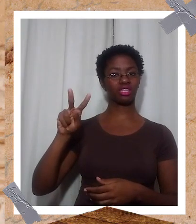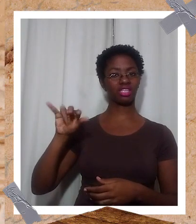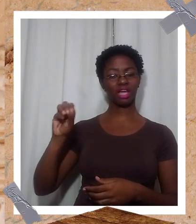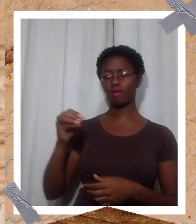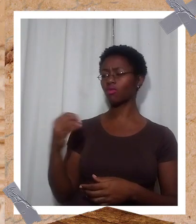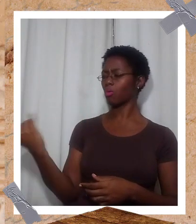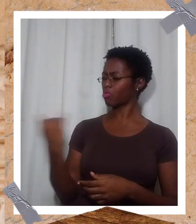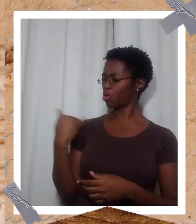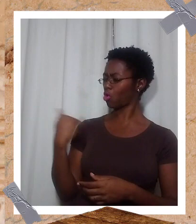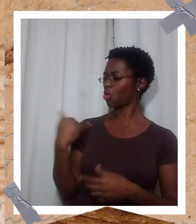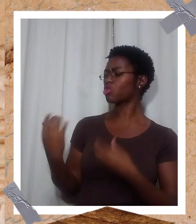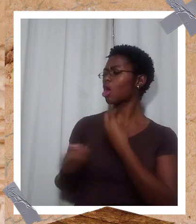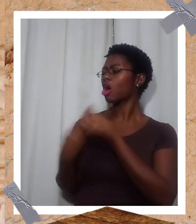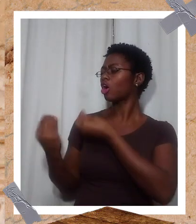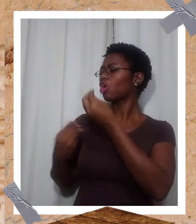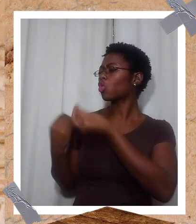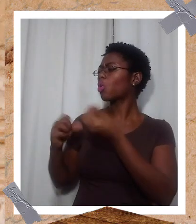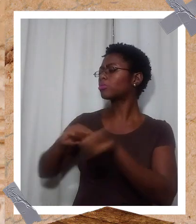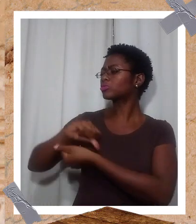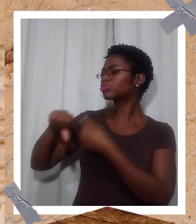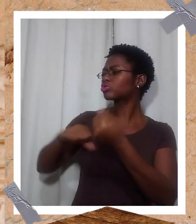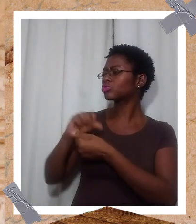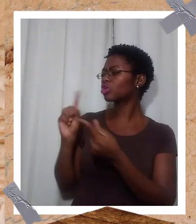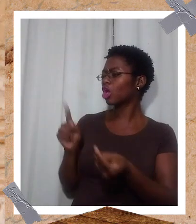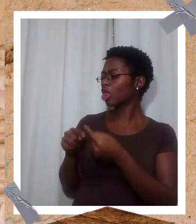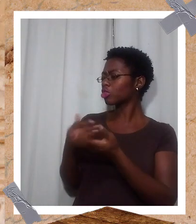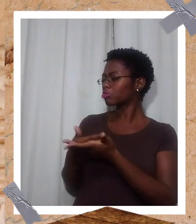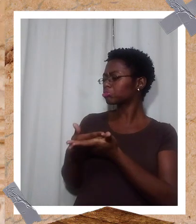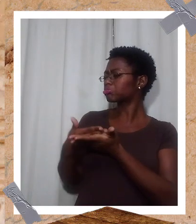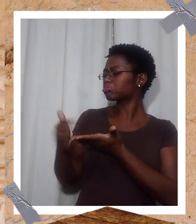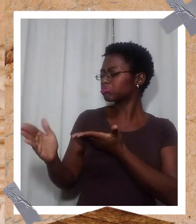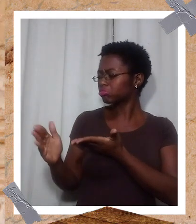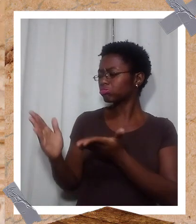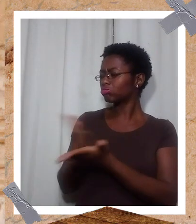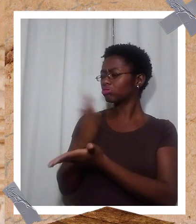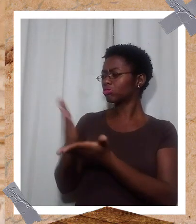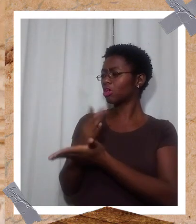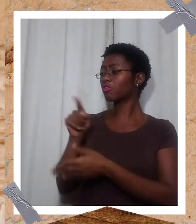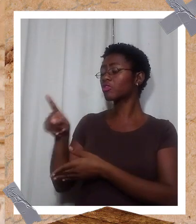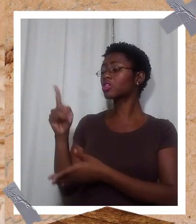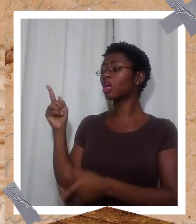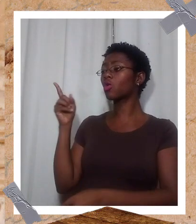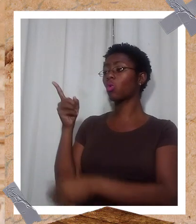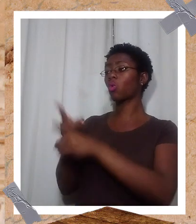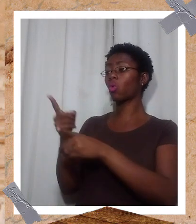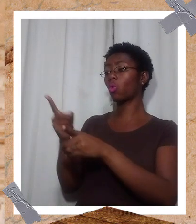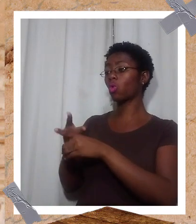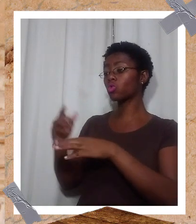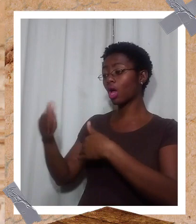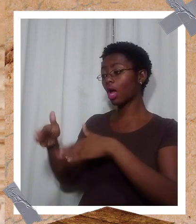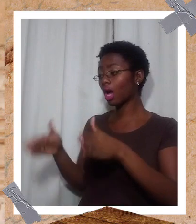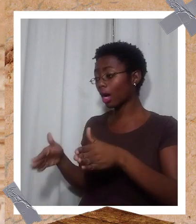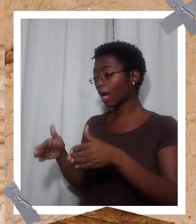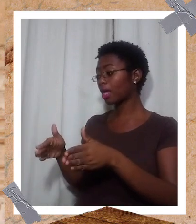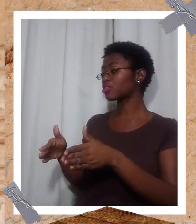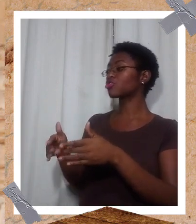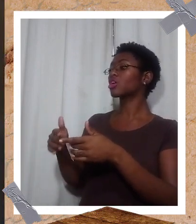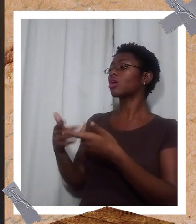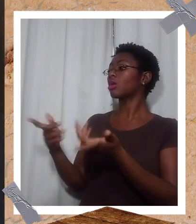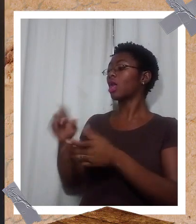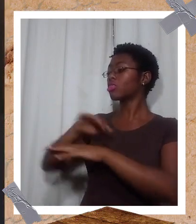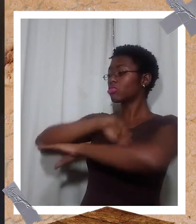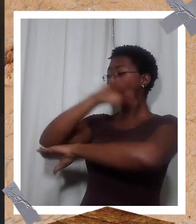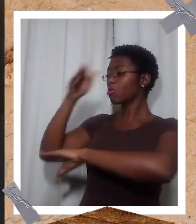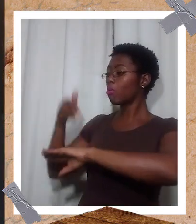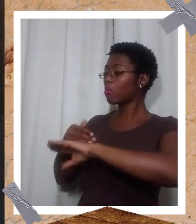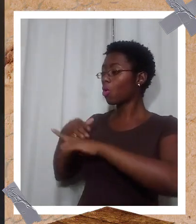você se reinventou a partir daquele livro que você achou ali no campo de futebol, no Morro do Caracol. Bom, todas